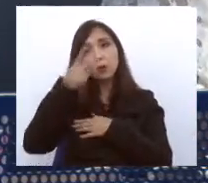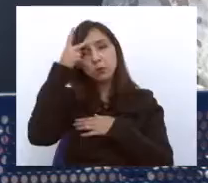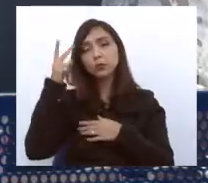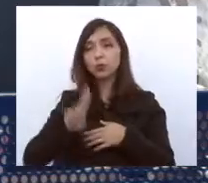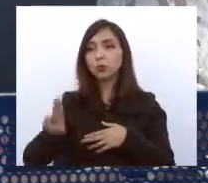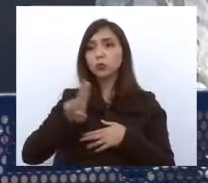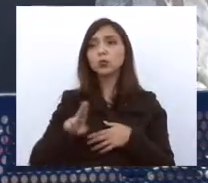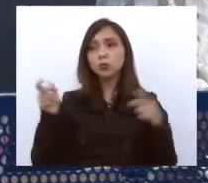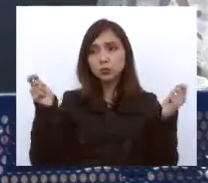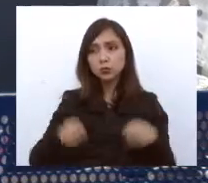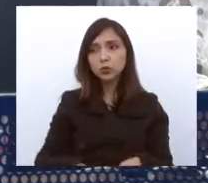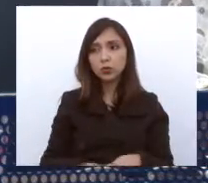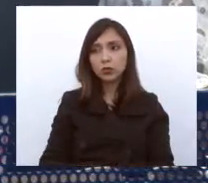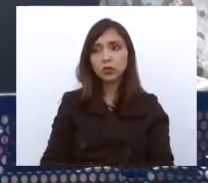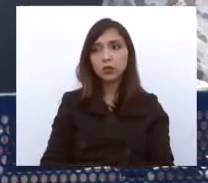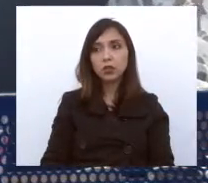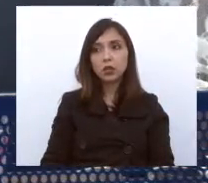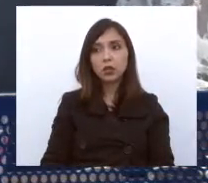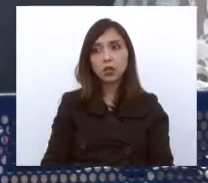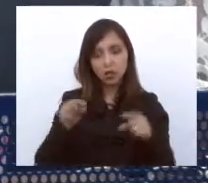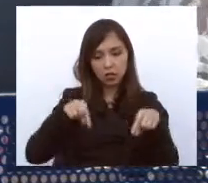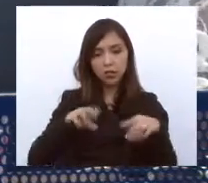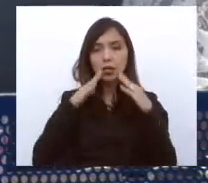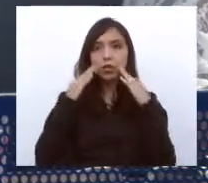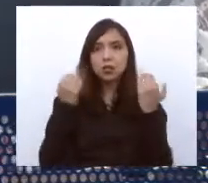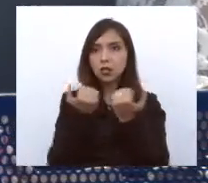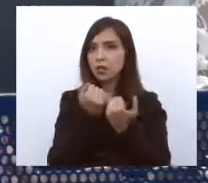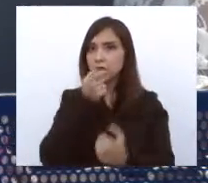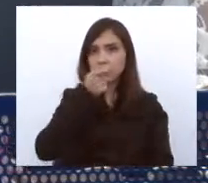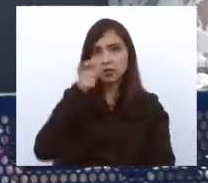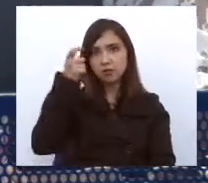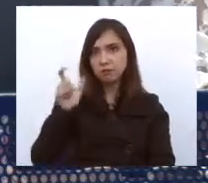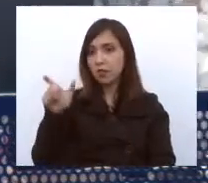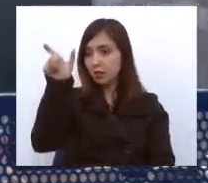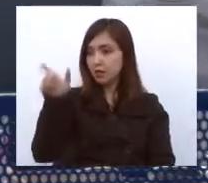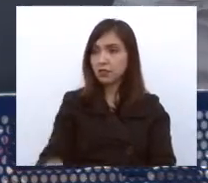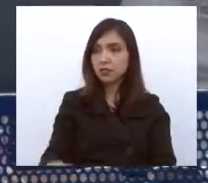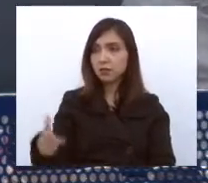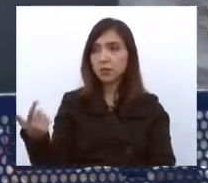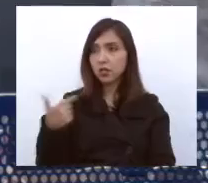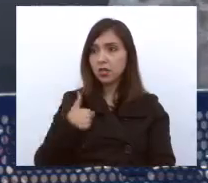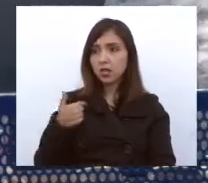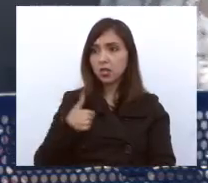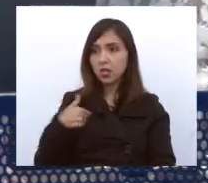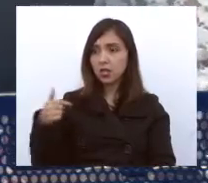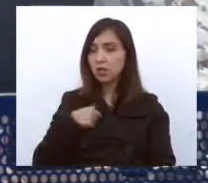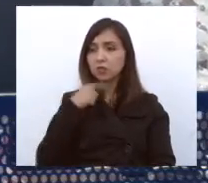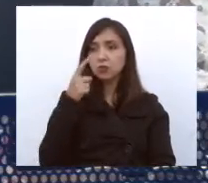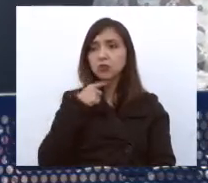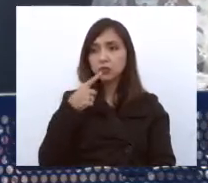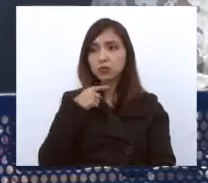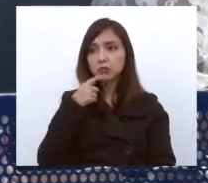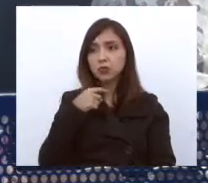usar. Aqui a Câmara é um grande exemplo. Eu não consigo vir